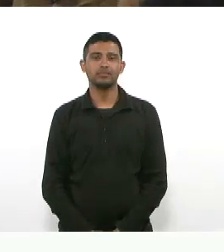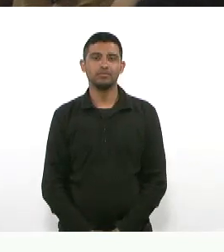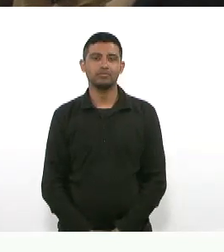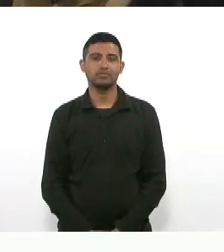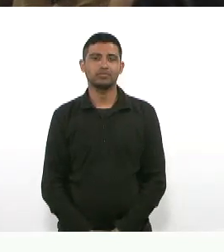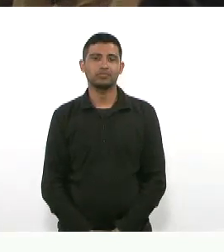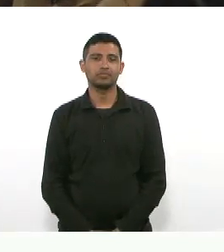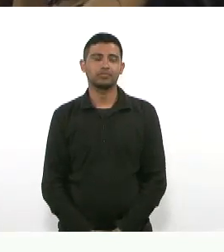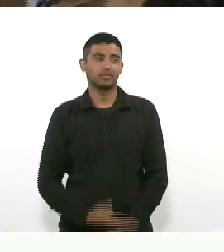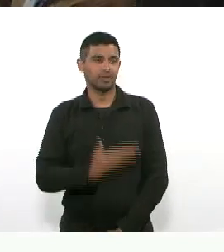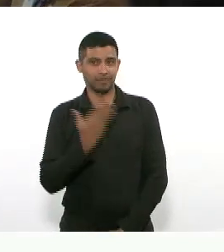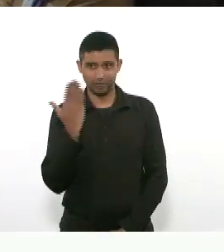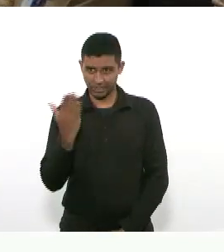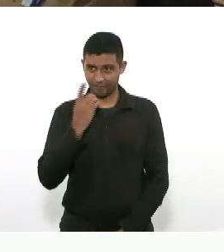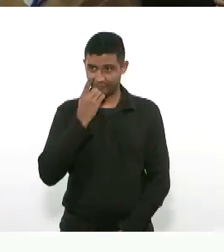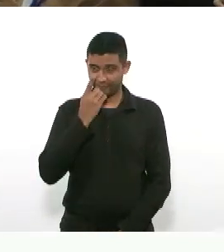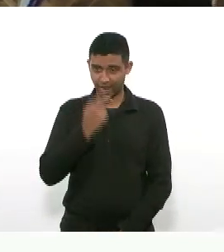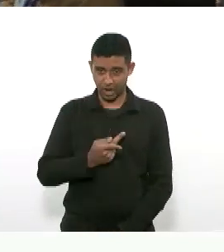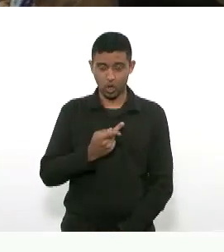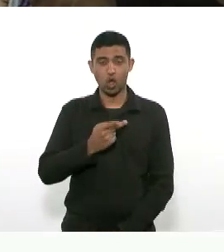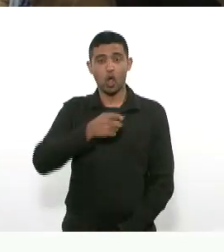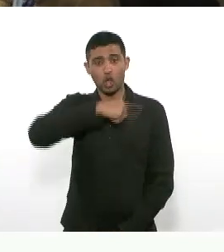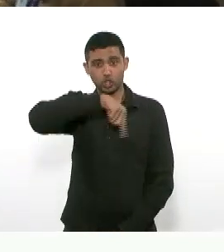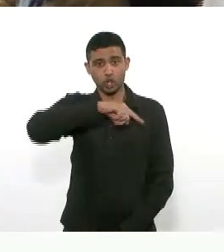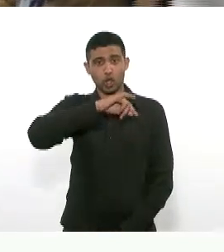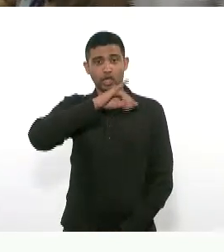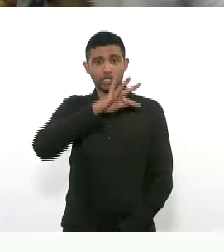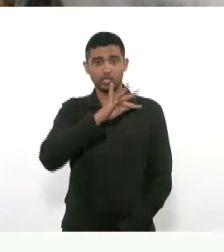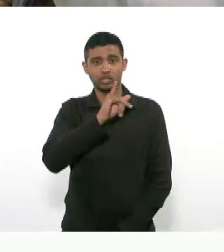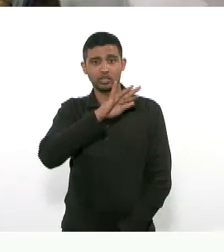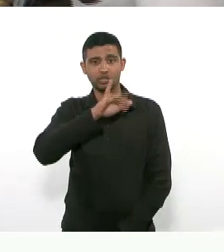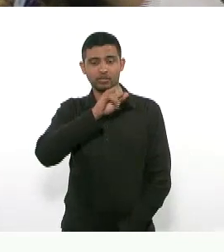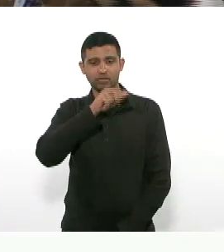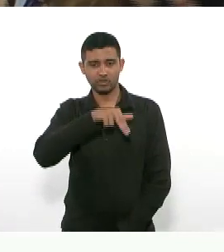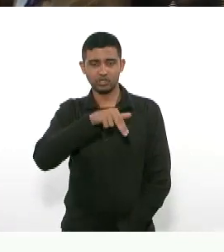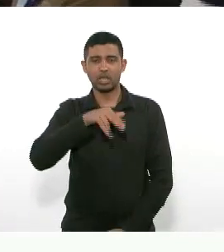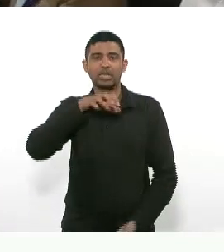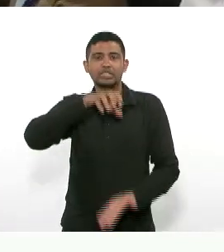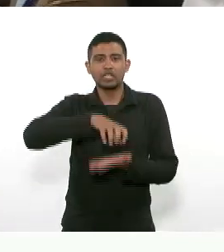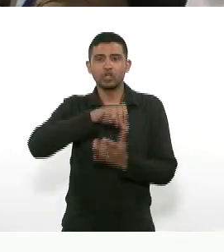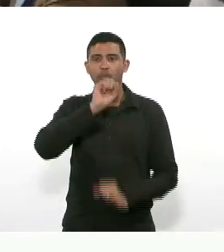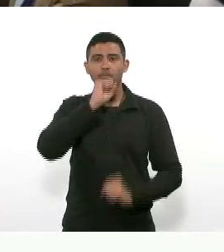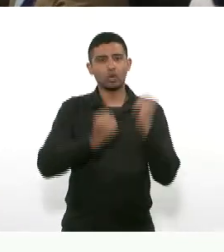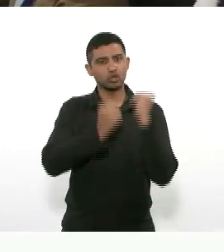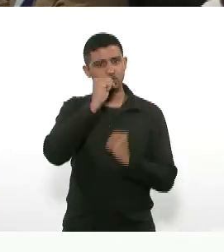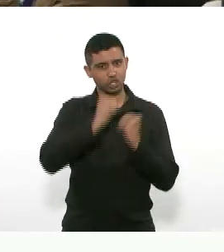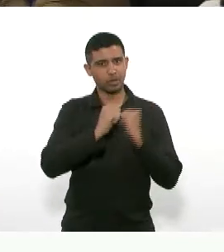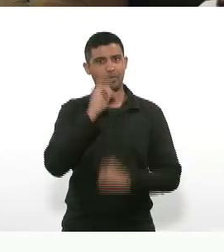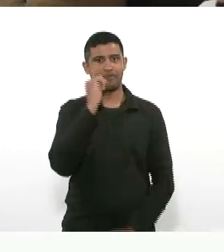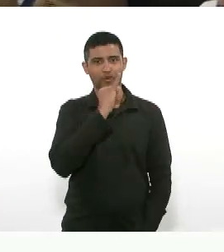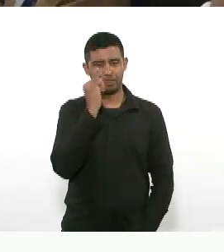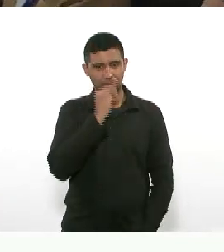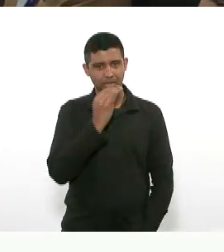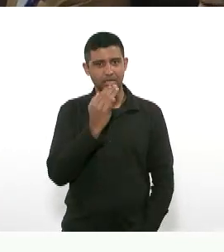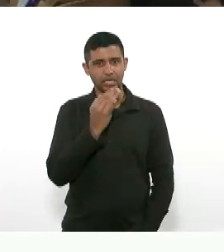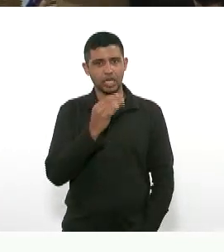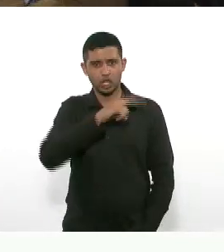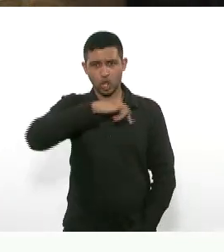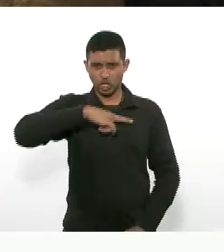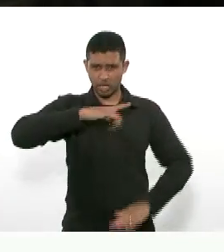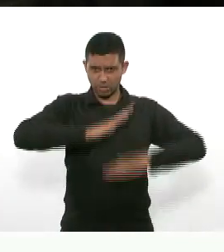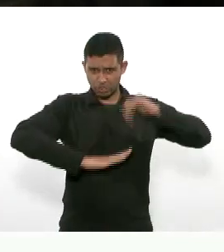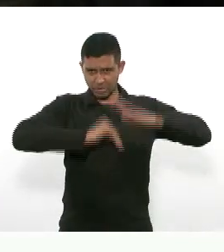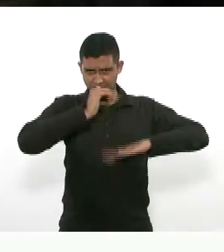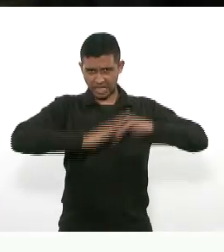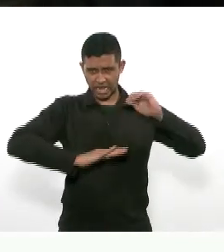Complementando o que a deputada já disse, a Firjan representa o setor produtivo fluminense e não temos especialistas em segurança